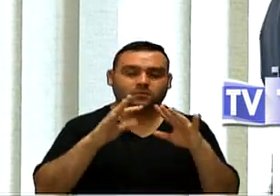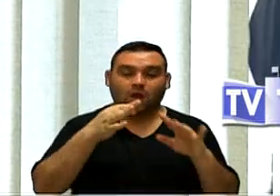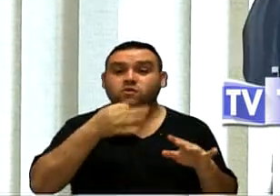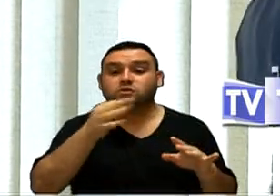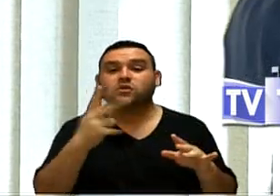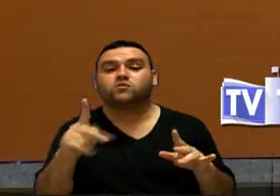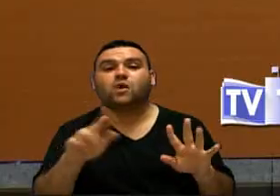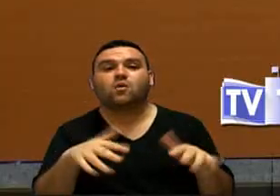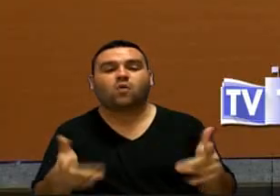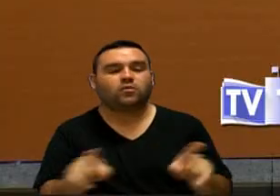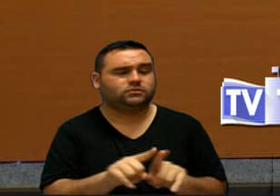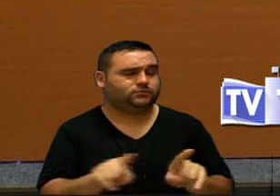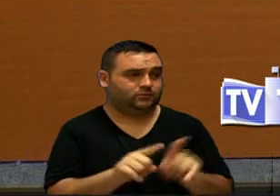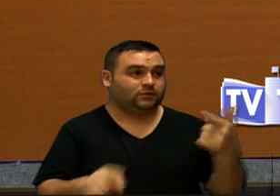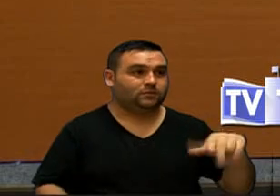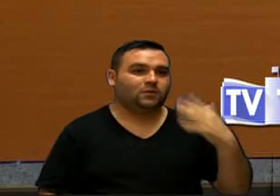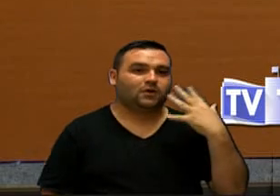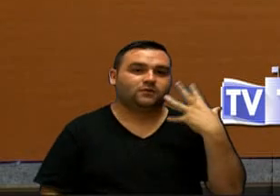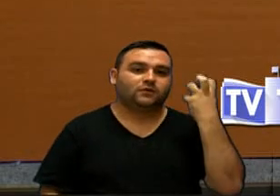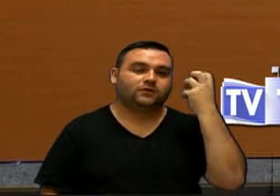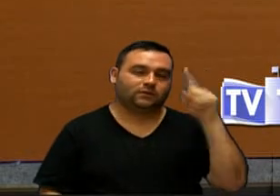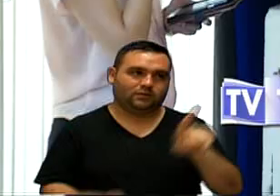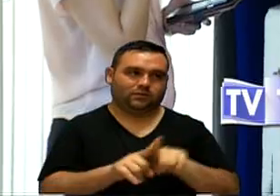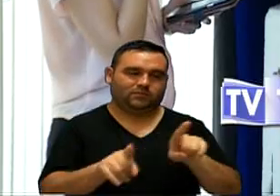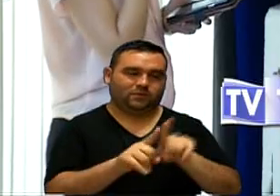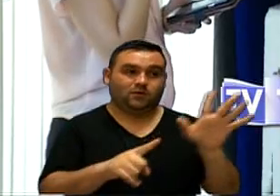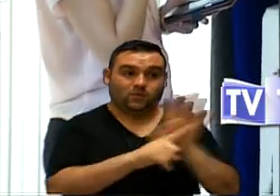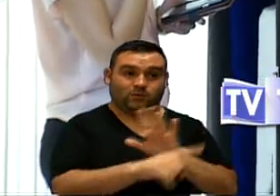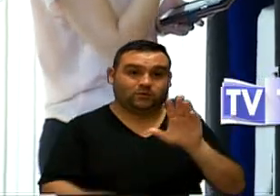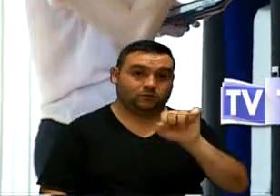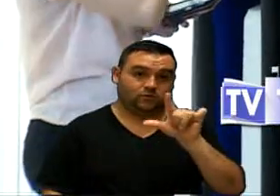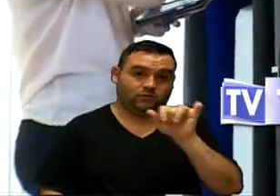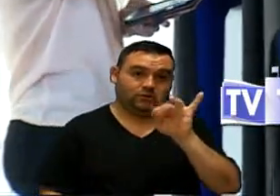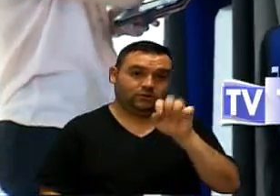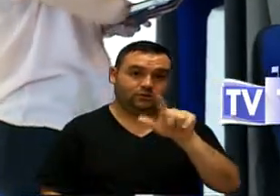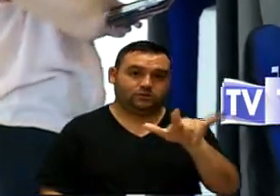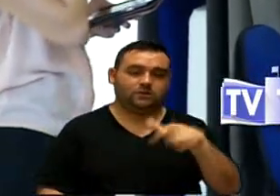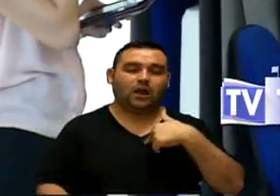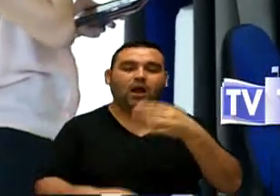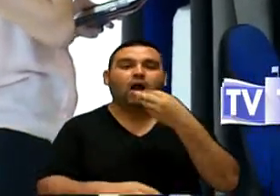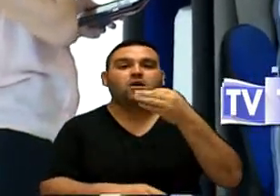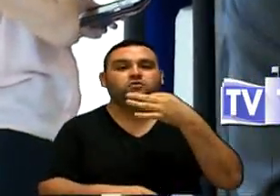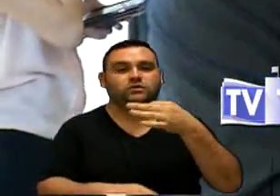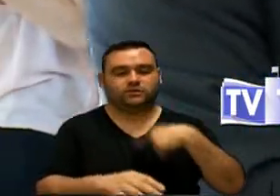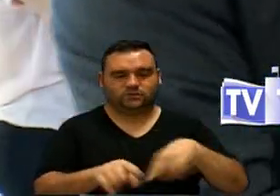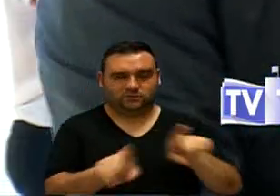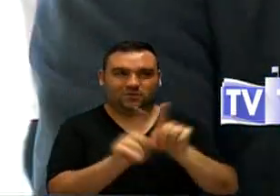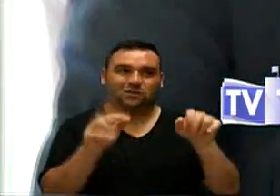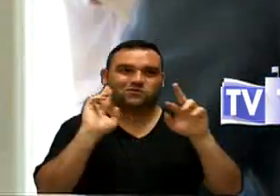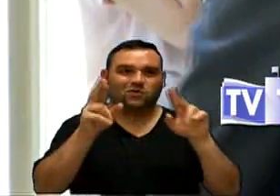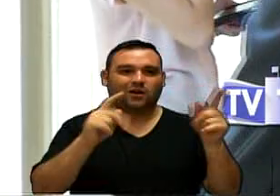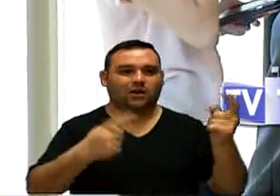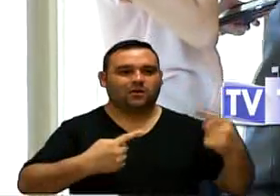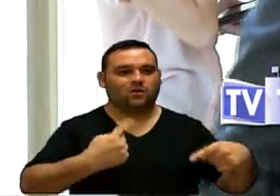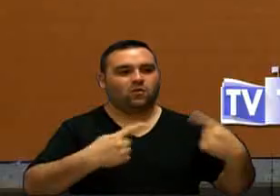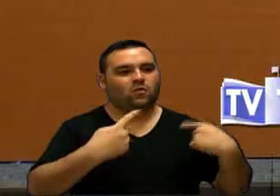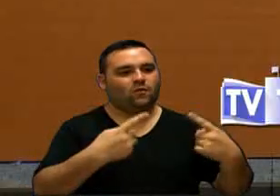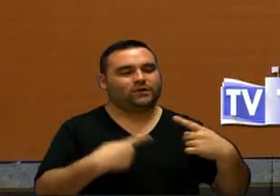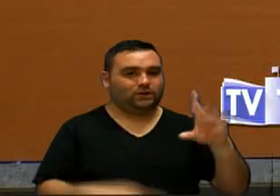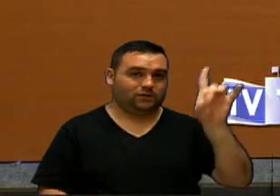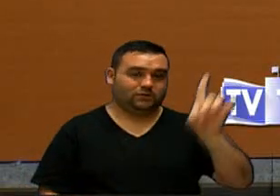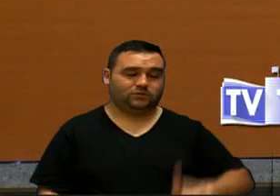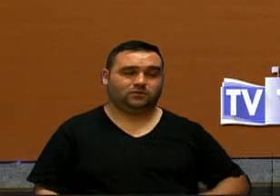Vossa Excelência na sequência da vereadora Fernanda. Eu vou ali consultar, mas estarei escutando. Não, mas apenas uma sugestão, Vossa Excelência, daí o senhor já pode discutir com a